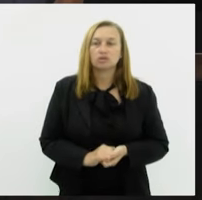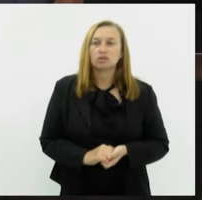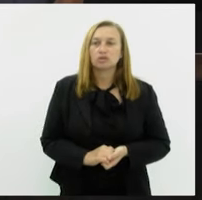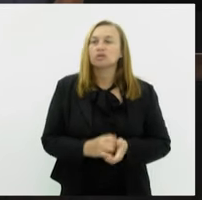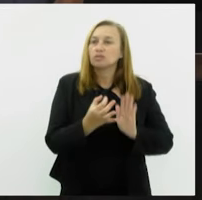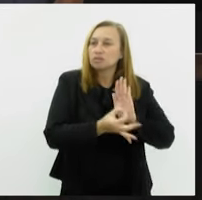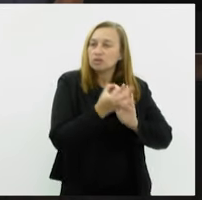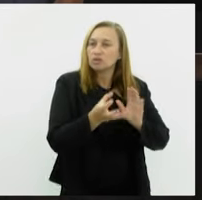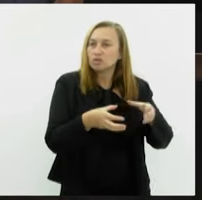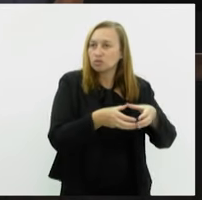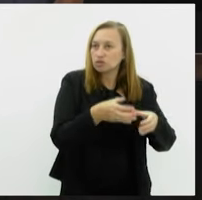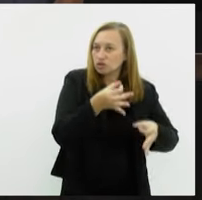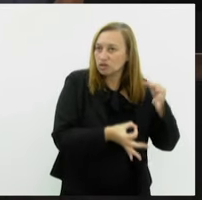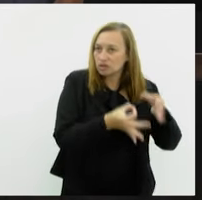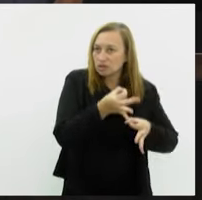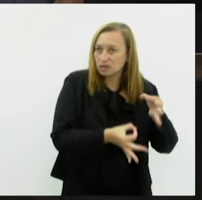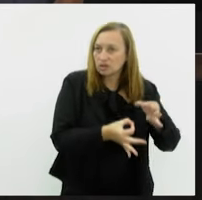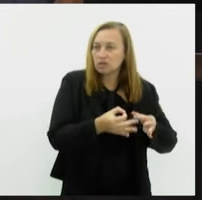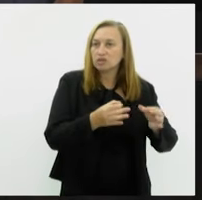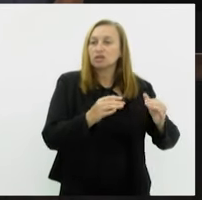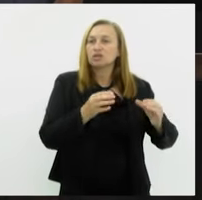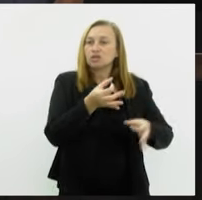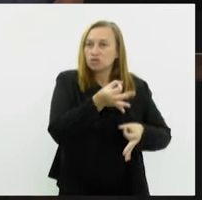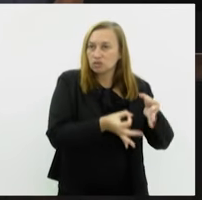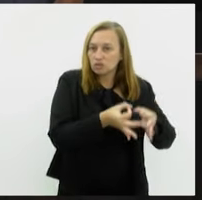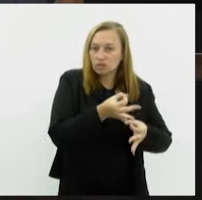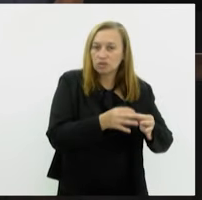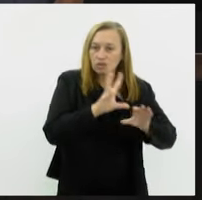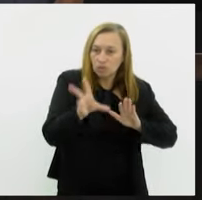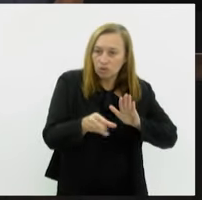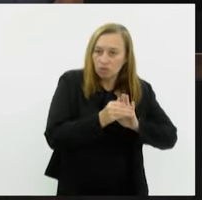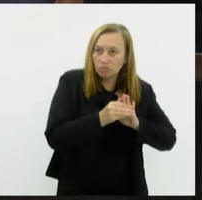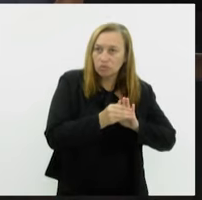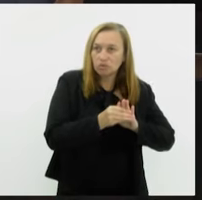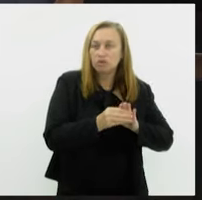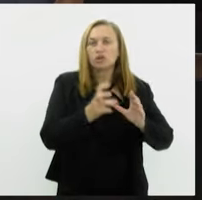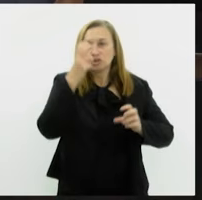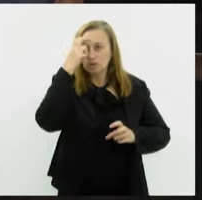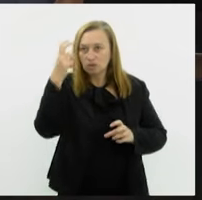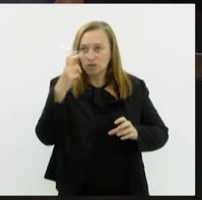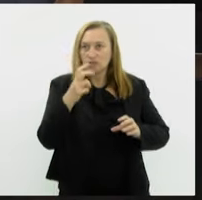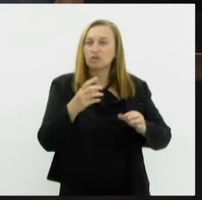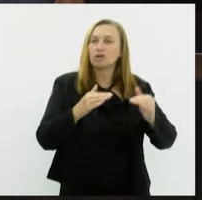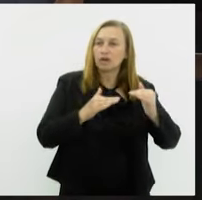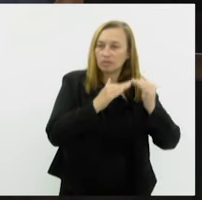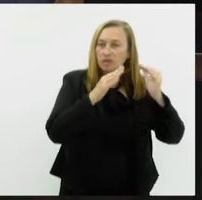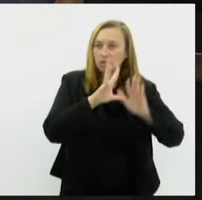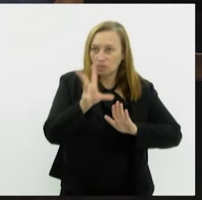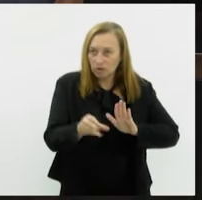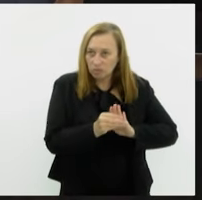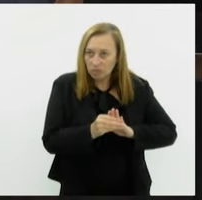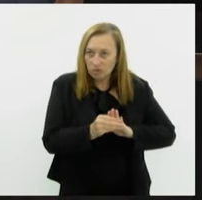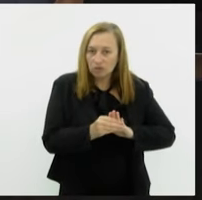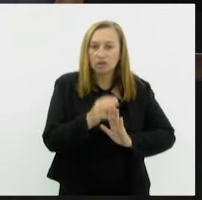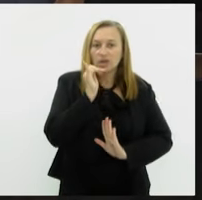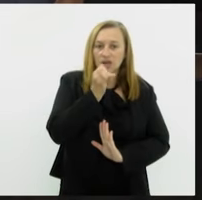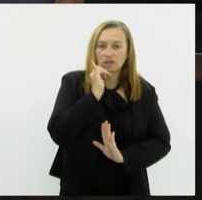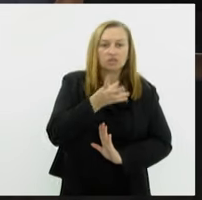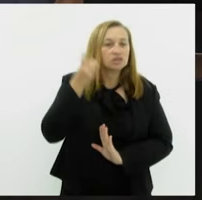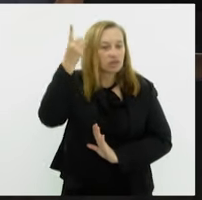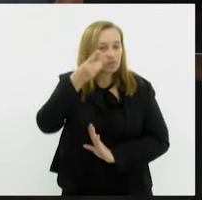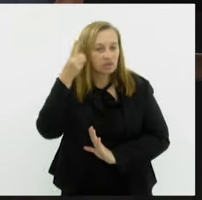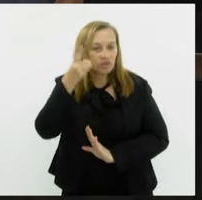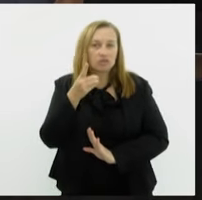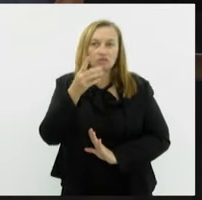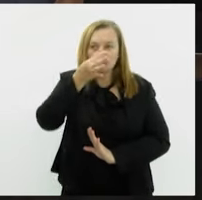das comissões Constituição e Justiça pela juridicidade com emenda, de cultura favorável com emenda. Relatores, deputados